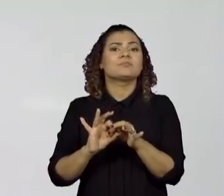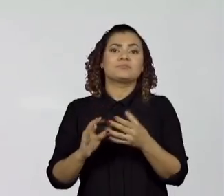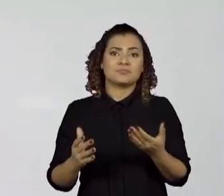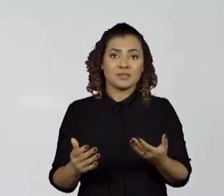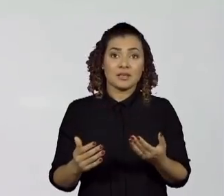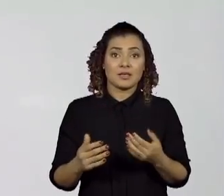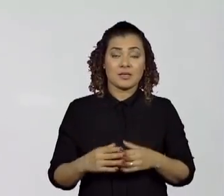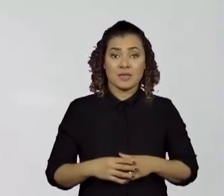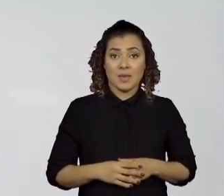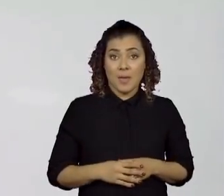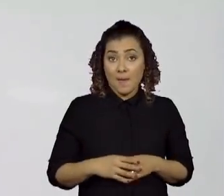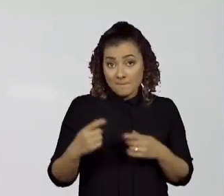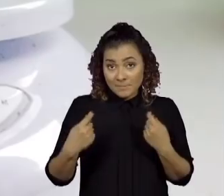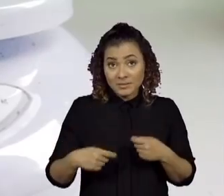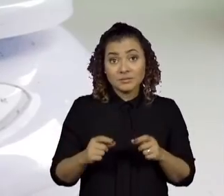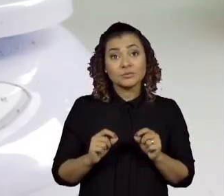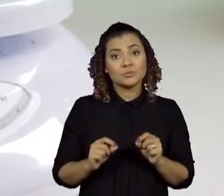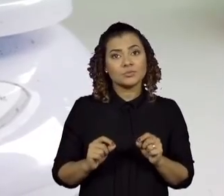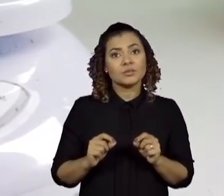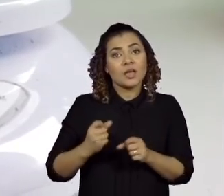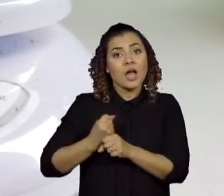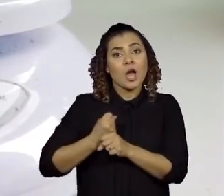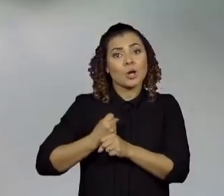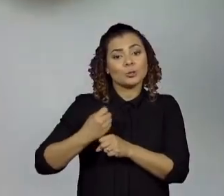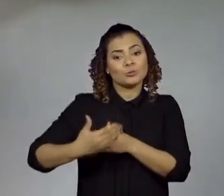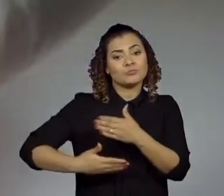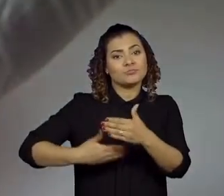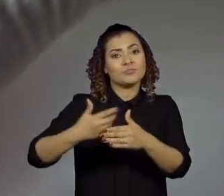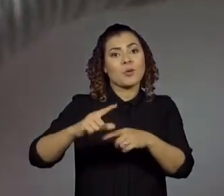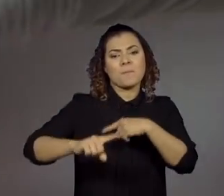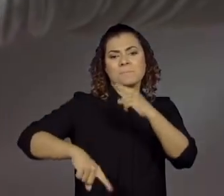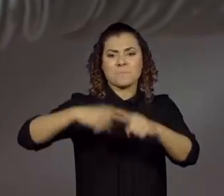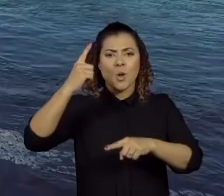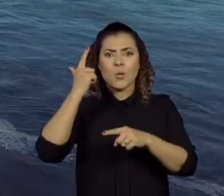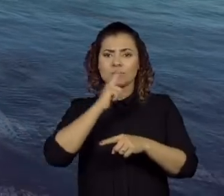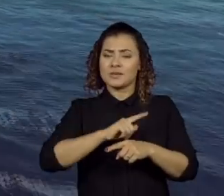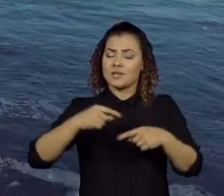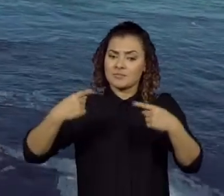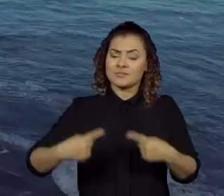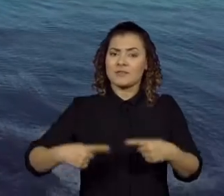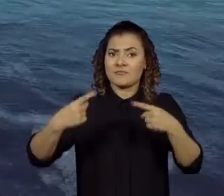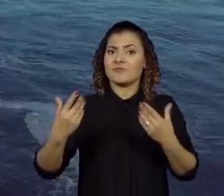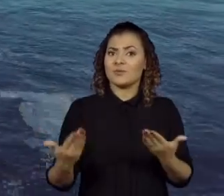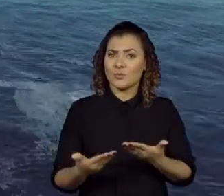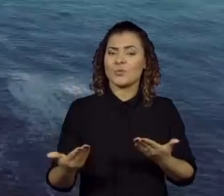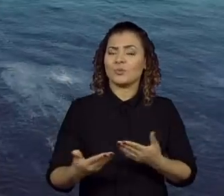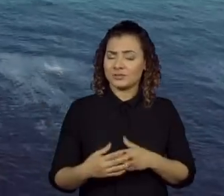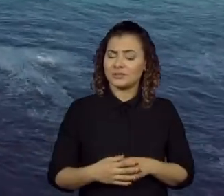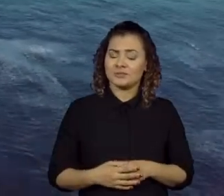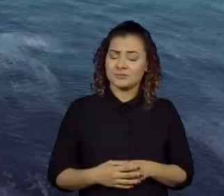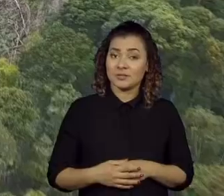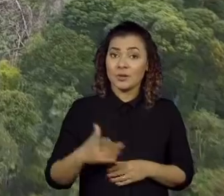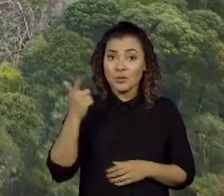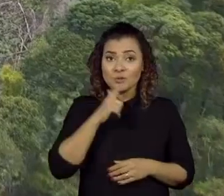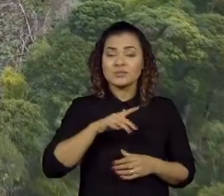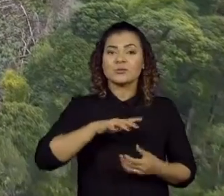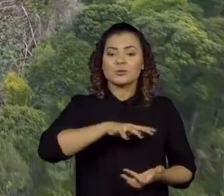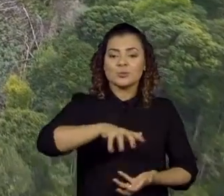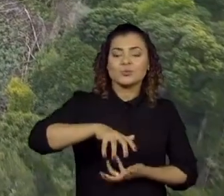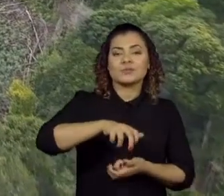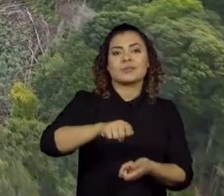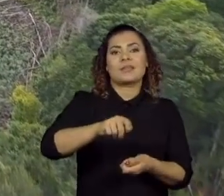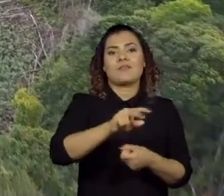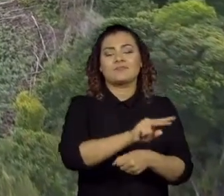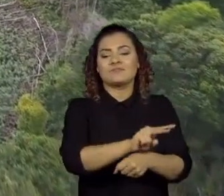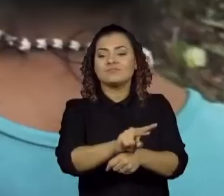deve prosperar nos próximos anos. O grande desafio hoje é práticas econômicas sustentáveis que